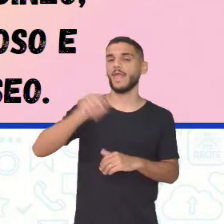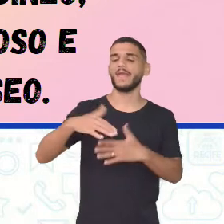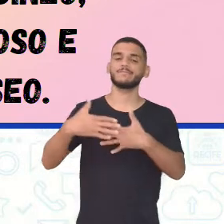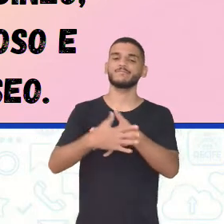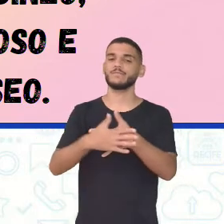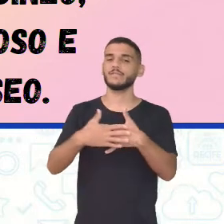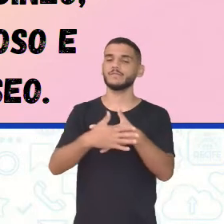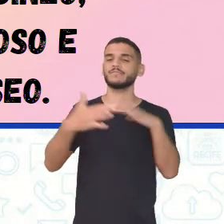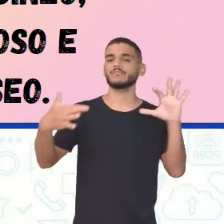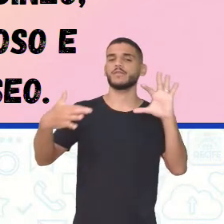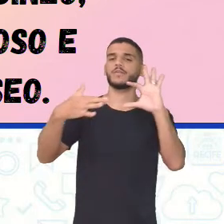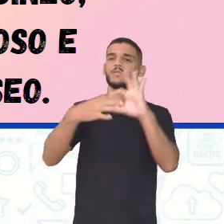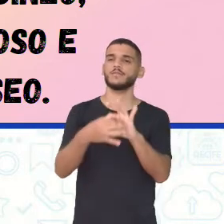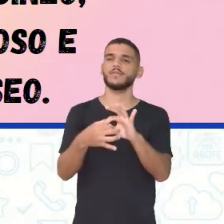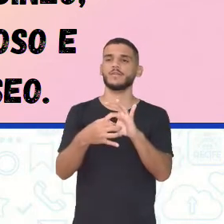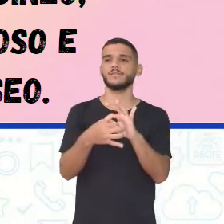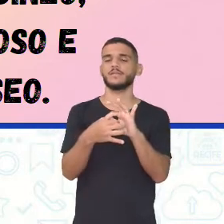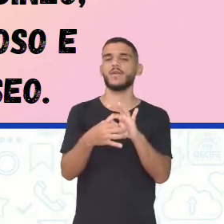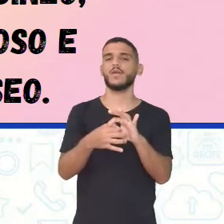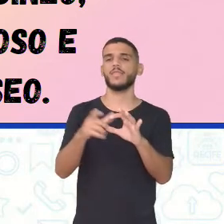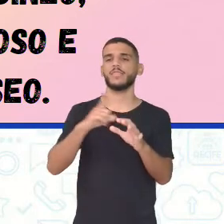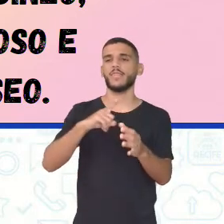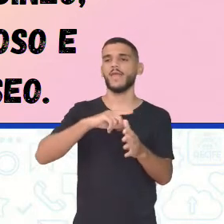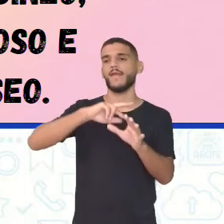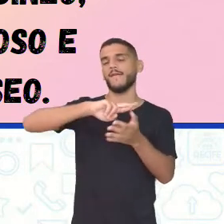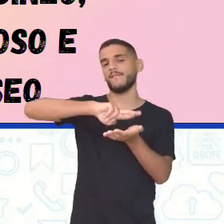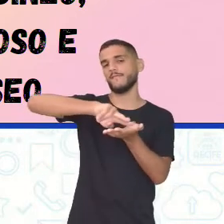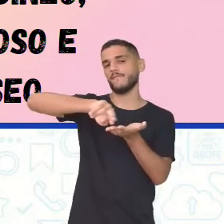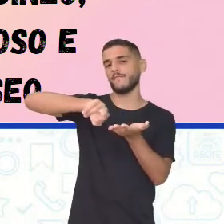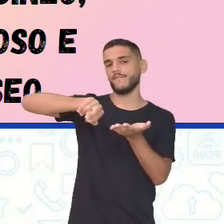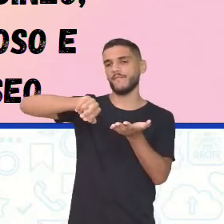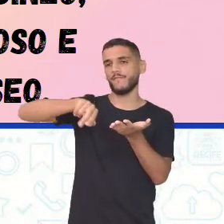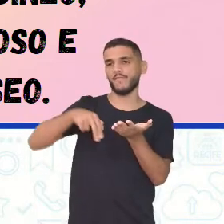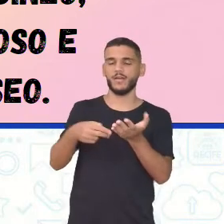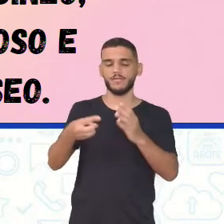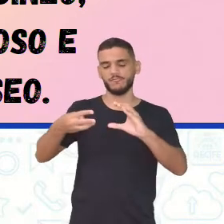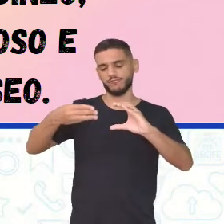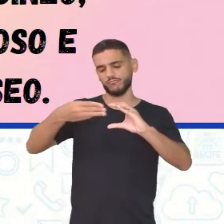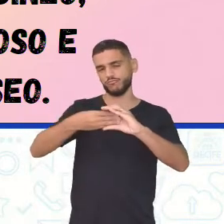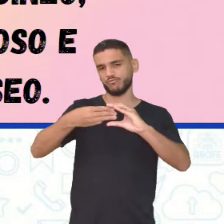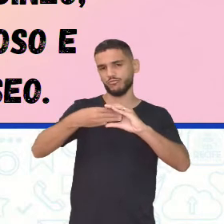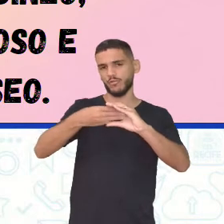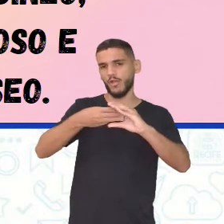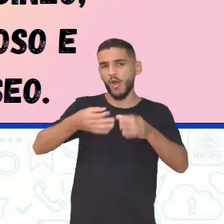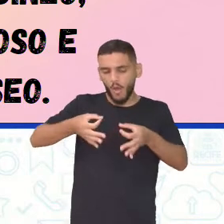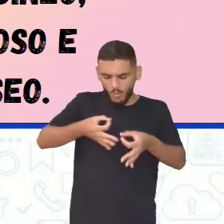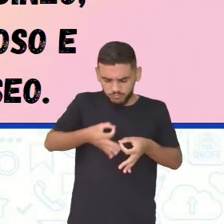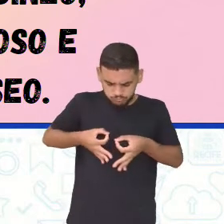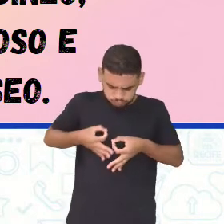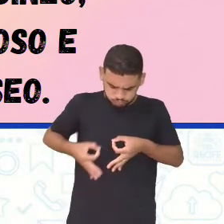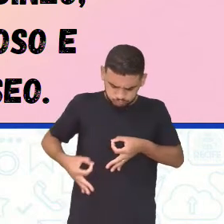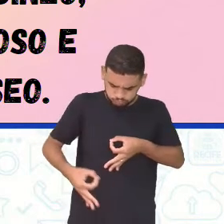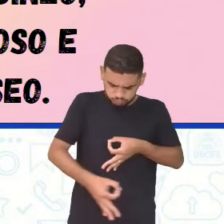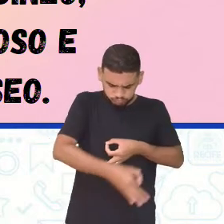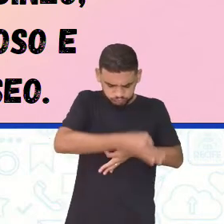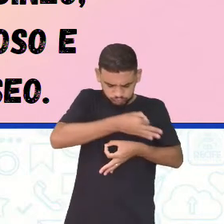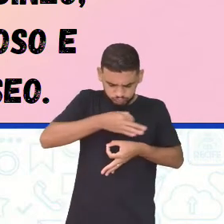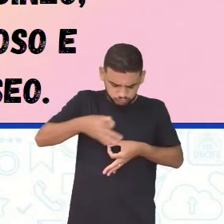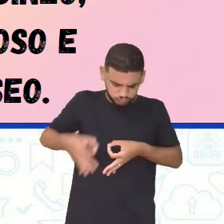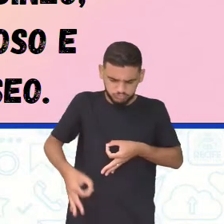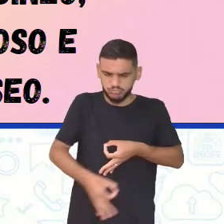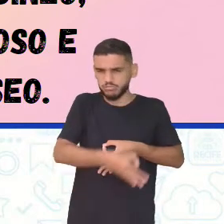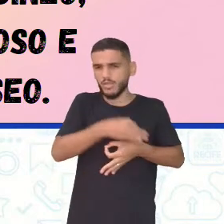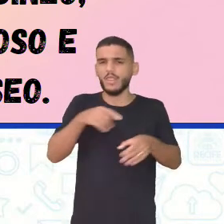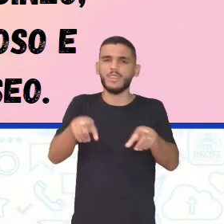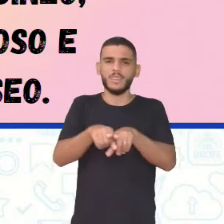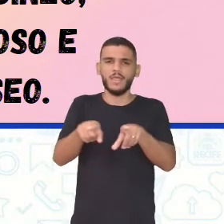de conexão, composto de grande quantidade de matriz extracelular, formado por células e